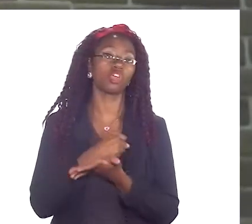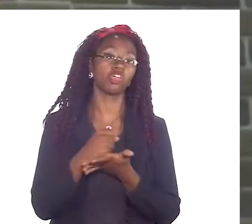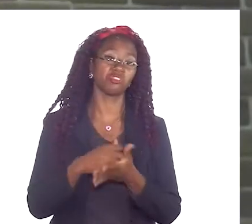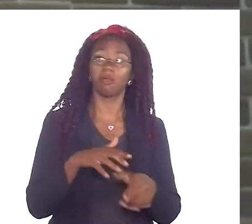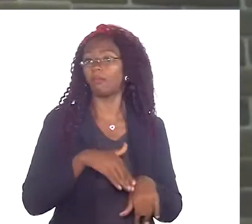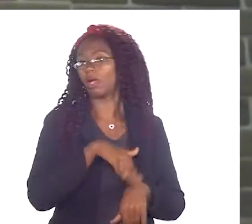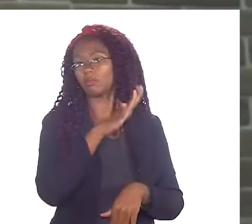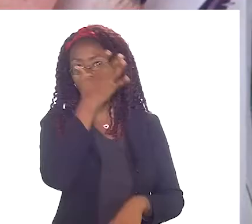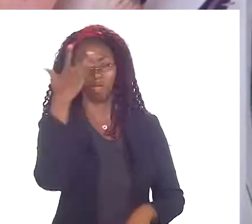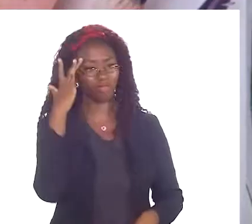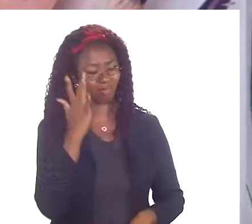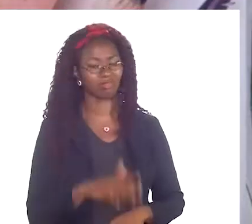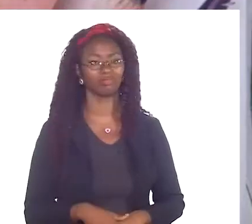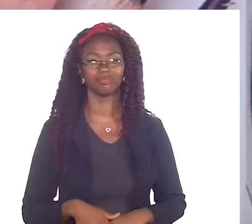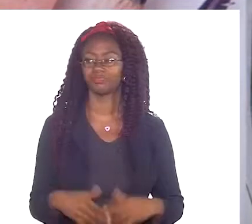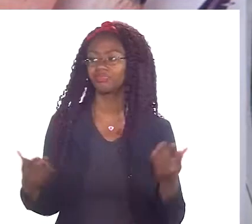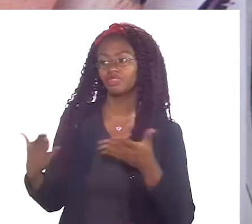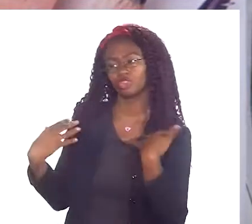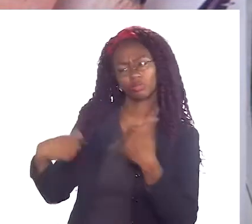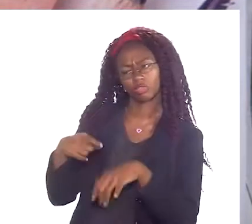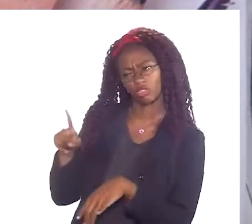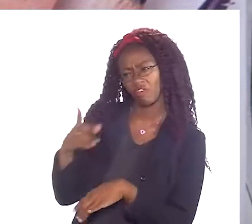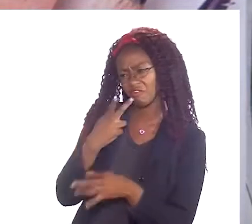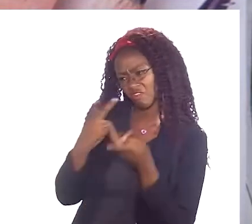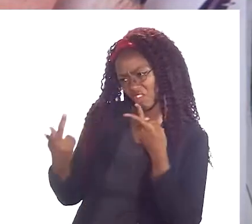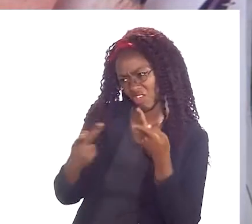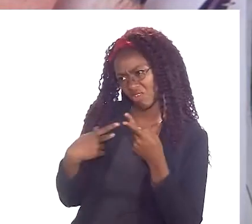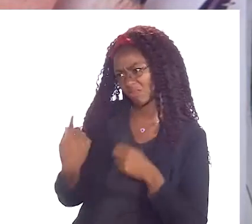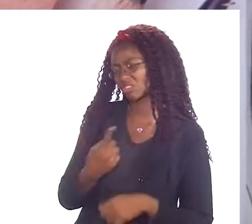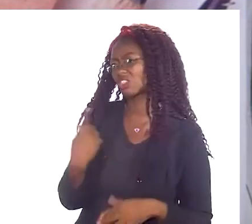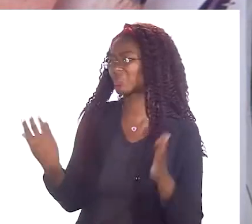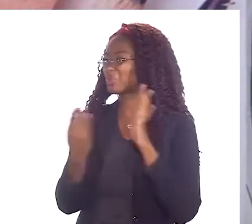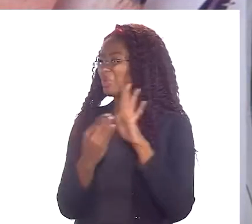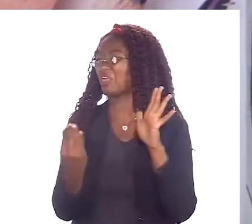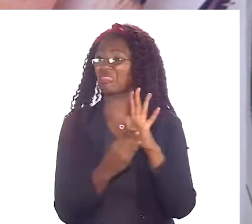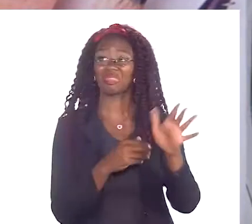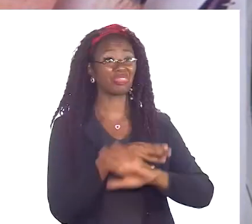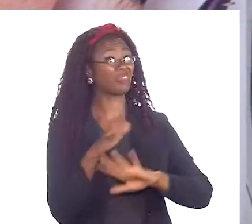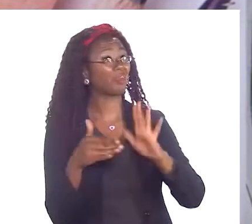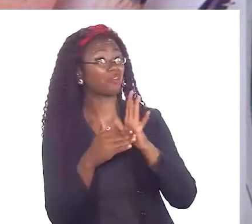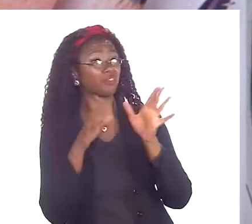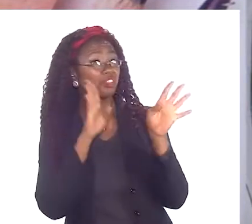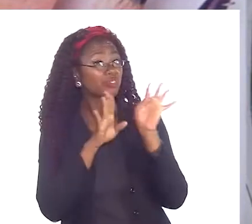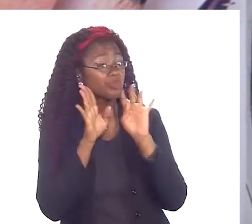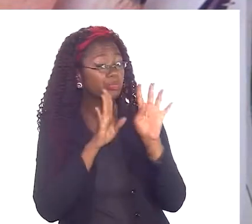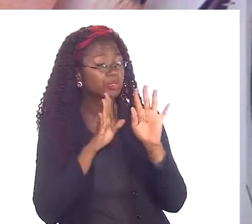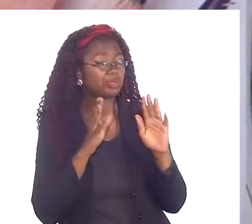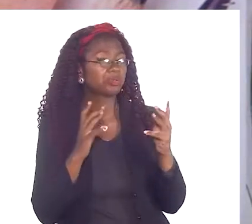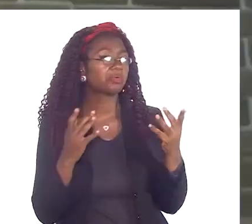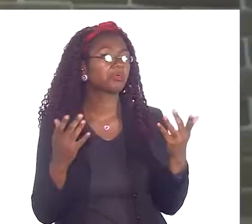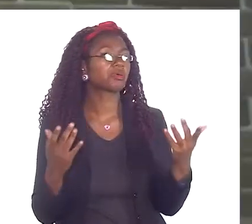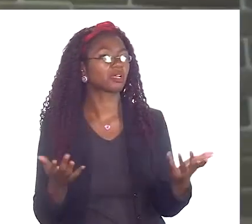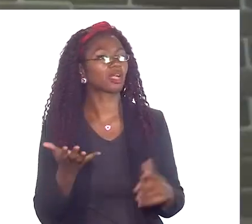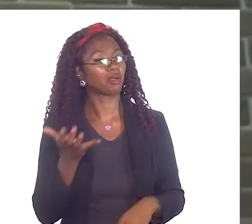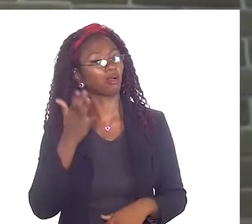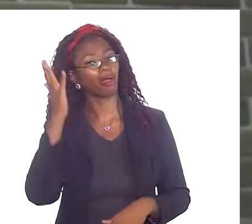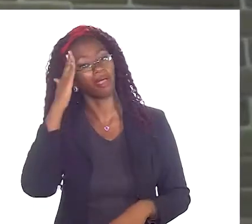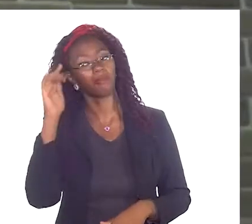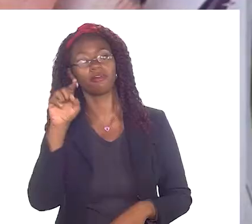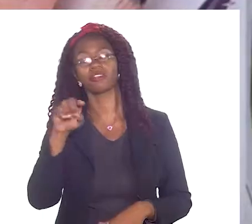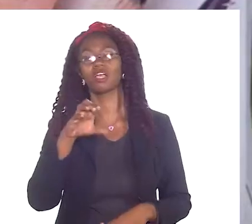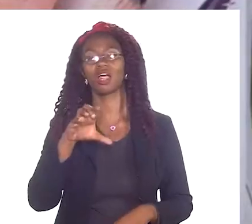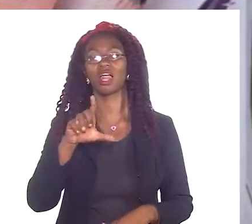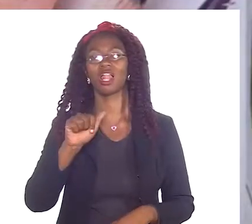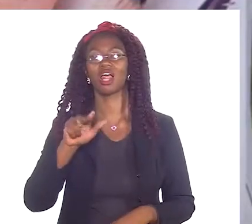mais pessoas remotas. Né? Hoje eu quero que você dê umas dicas aí para o pessoal que anda postando tudo quanto é coisa na rede, porque eu quero ouvir agora o